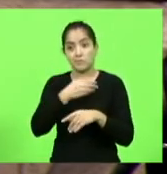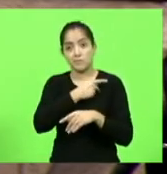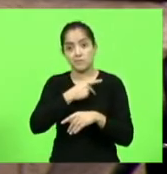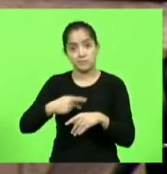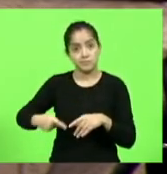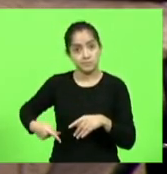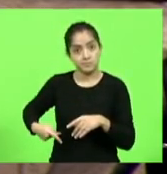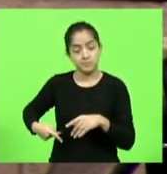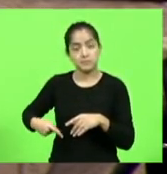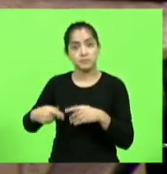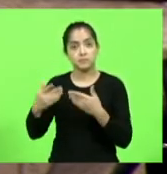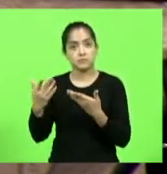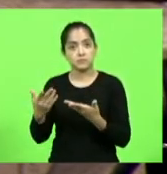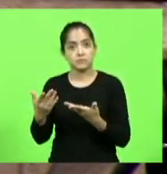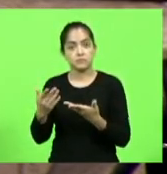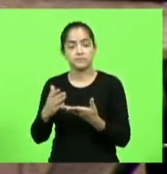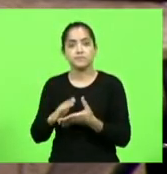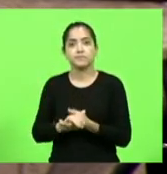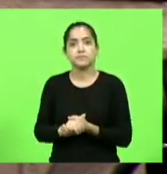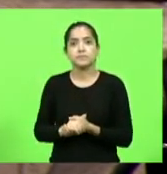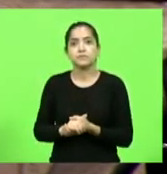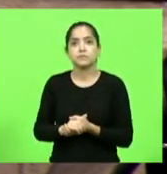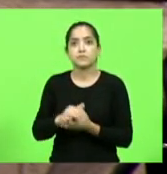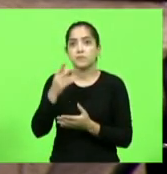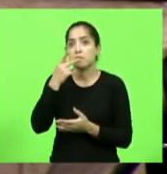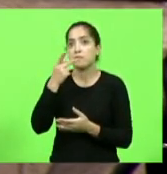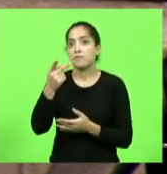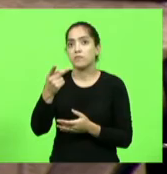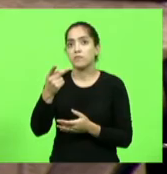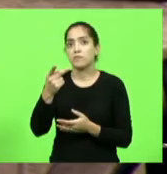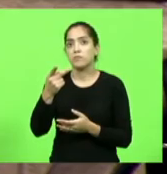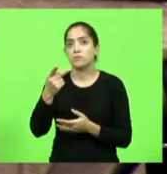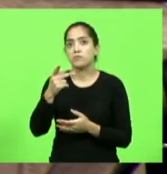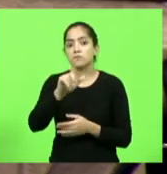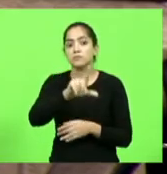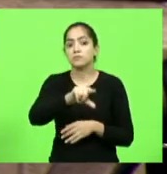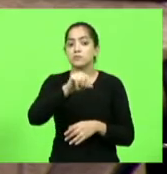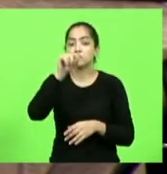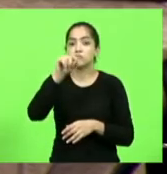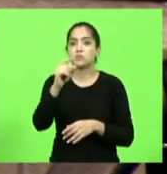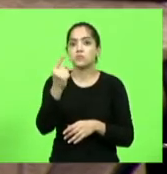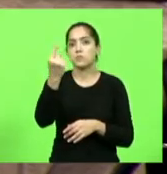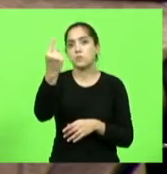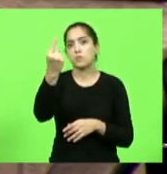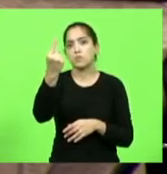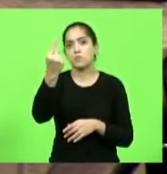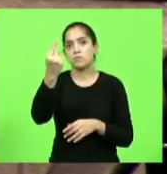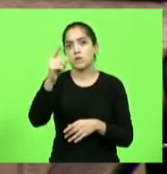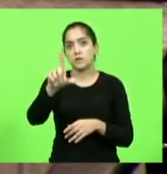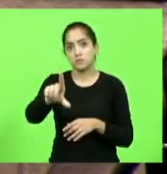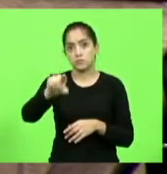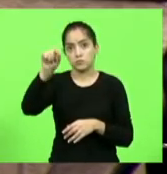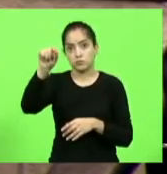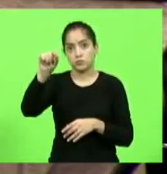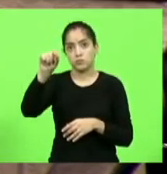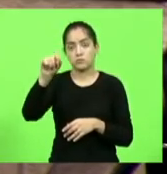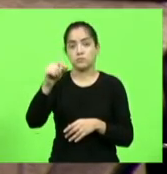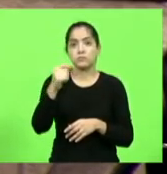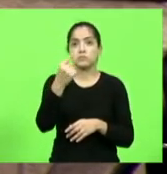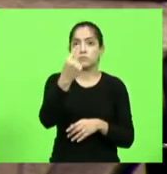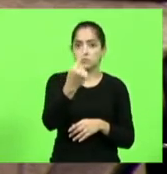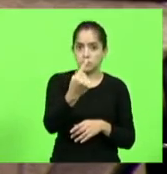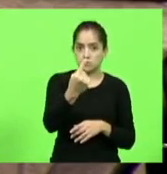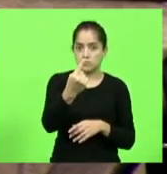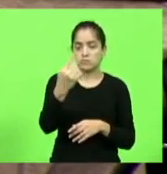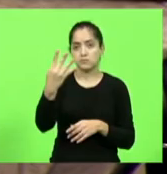e ela disse que eu escolhesse uma prioridade, eu escolhi duas, a 470 e as enchentes, e ela